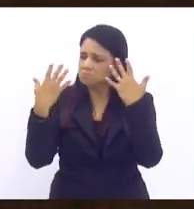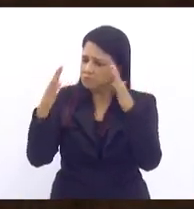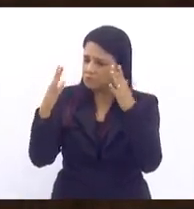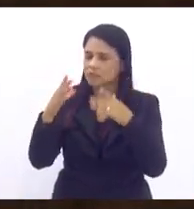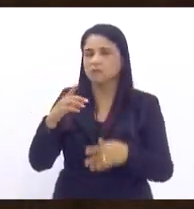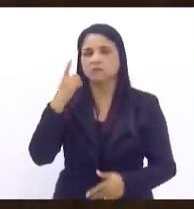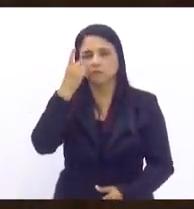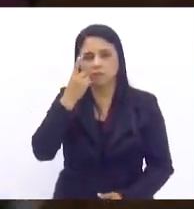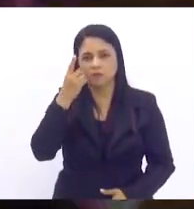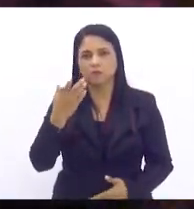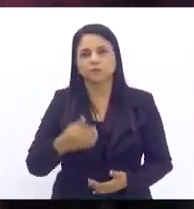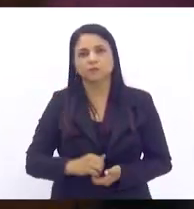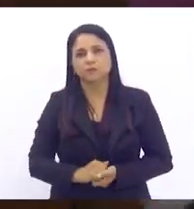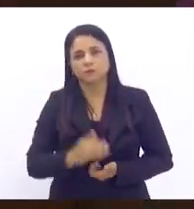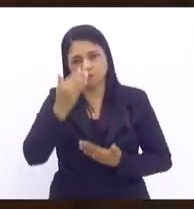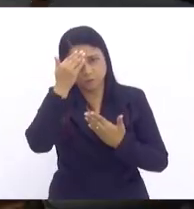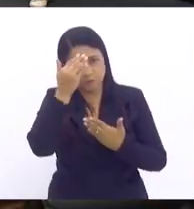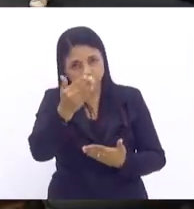Obrigado.